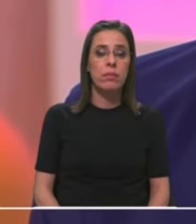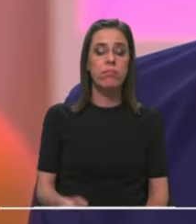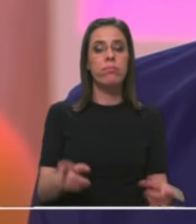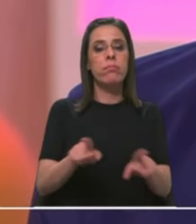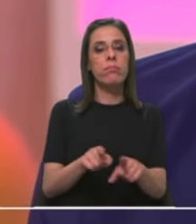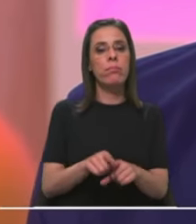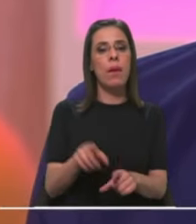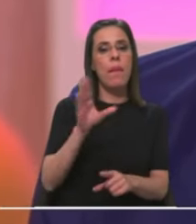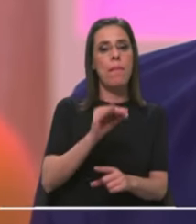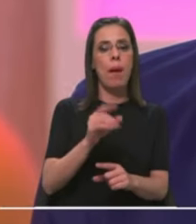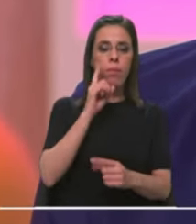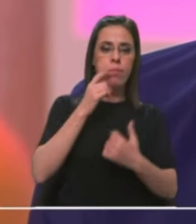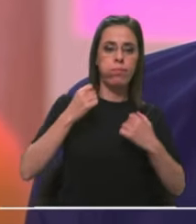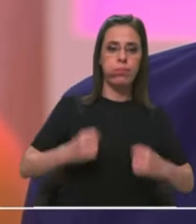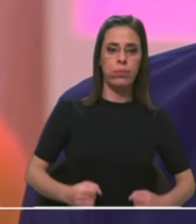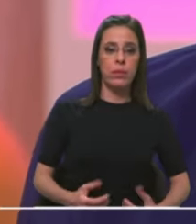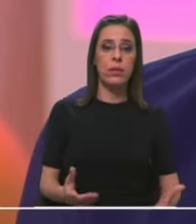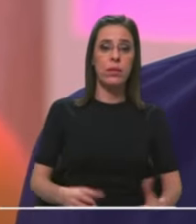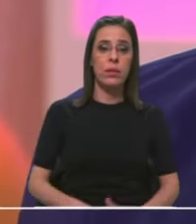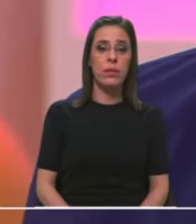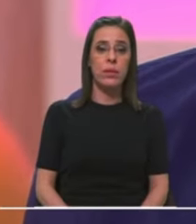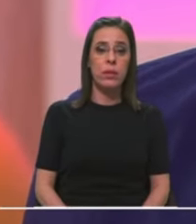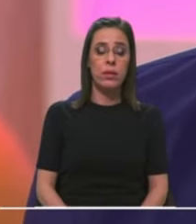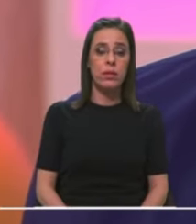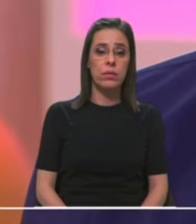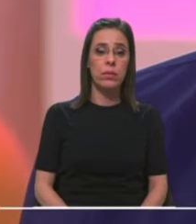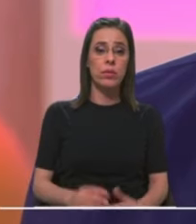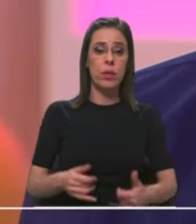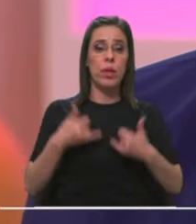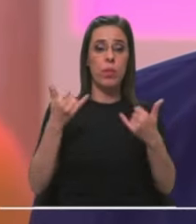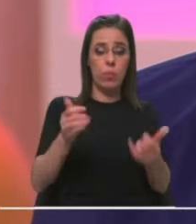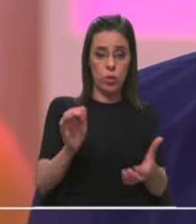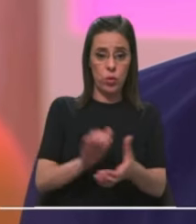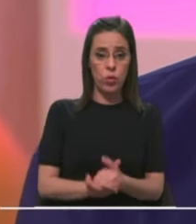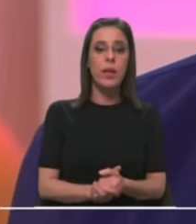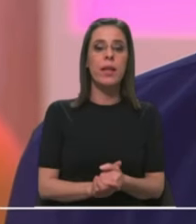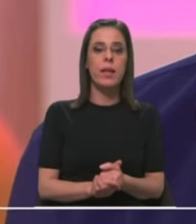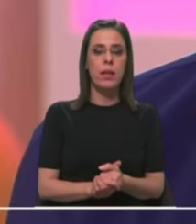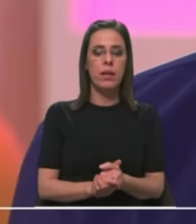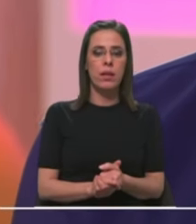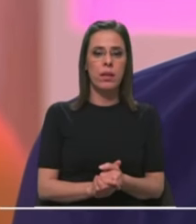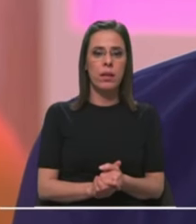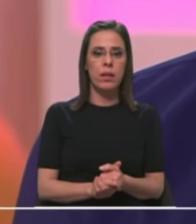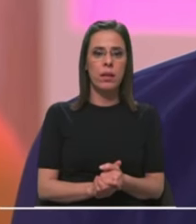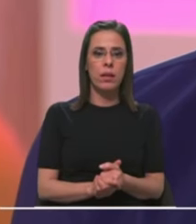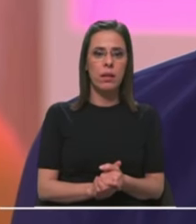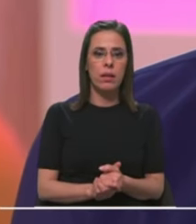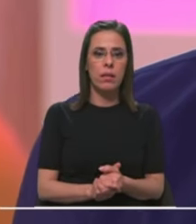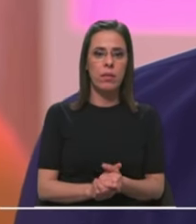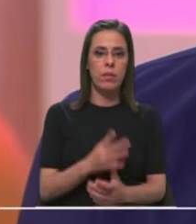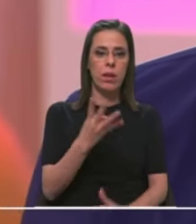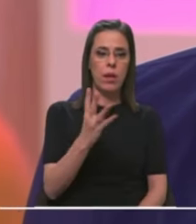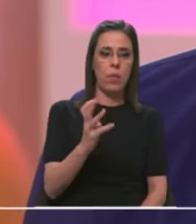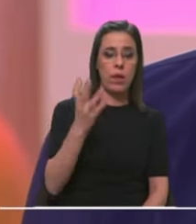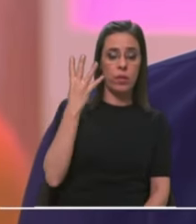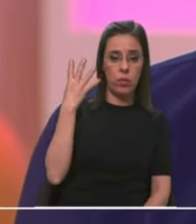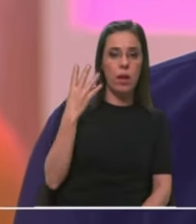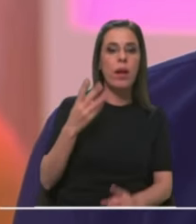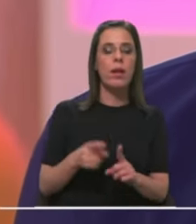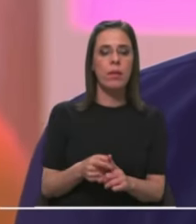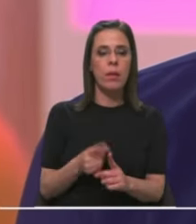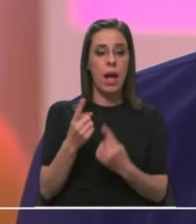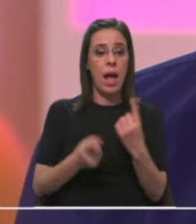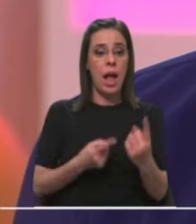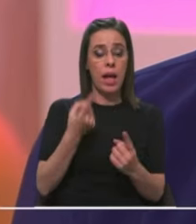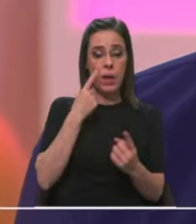assim mais sólida depois dos casados à primeira vista foi há 4 anos. Portanto, teve com